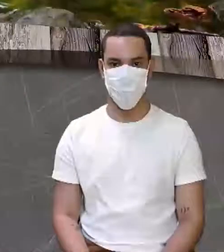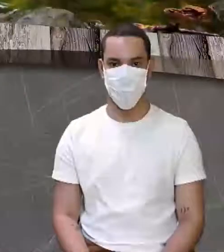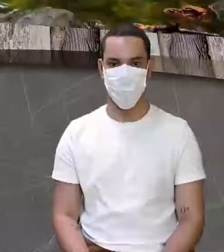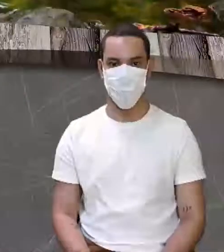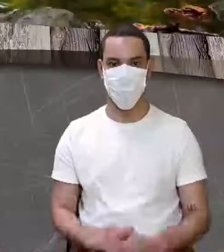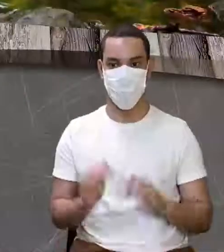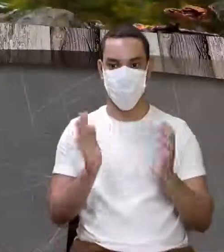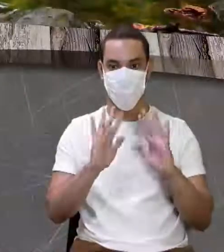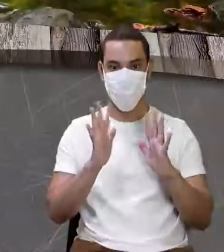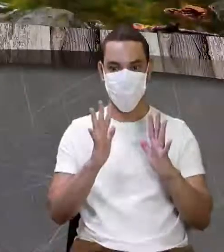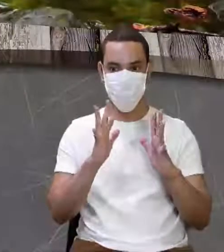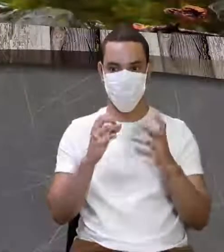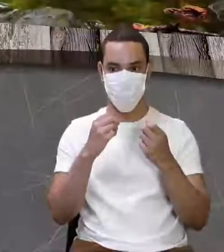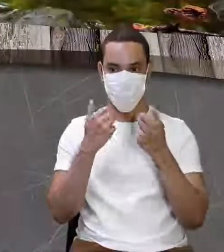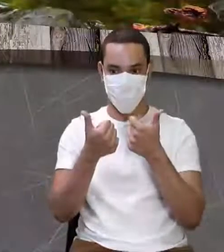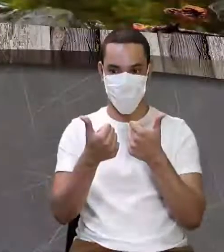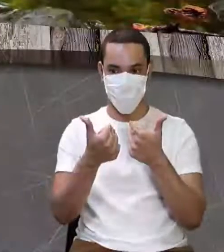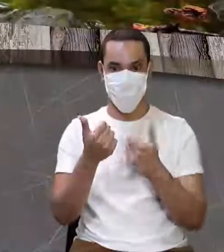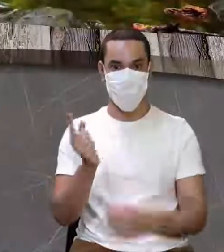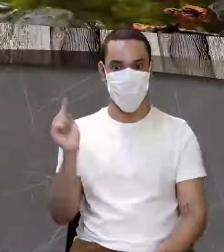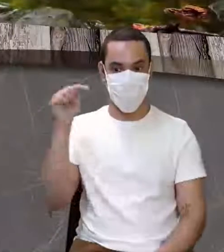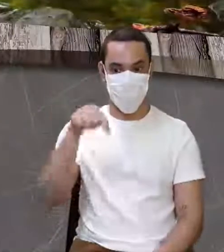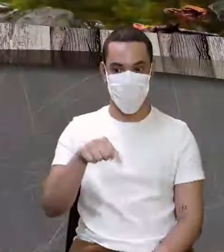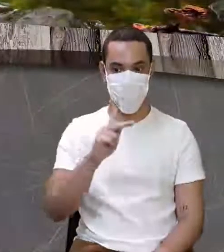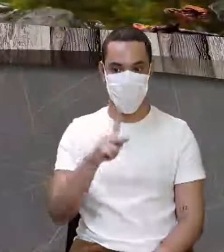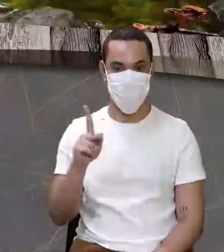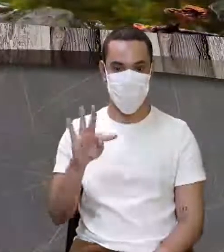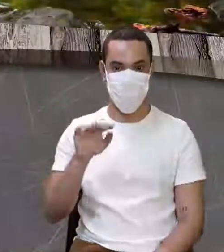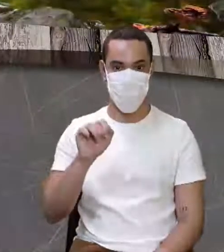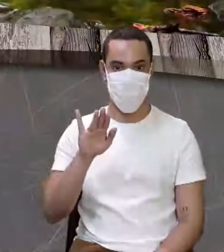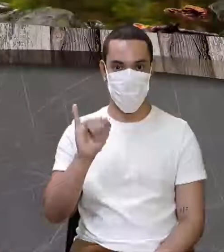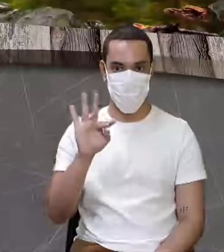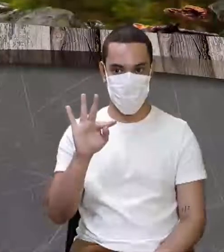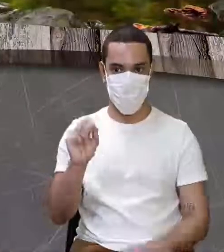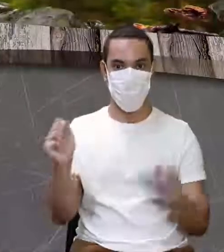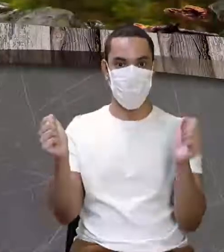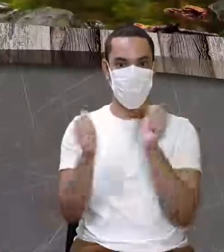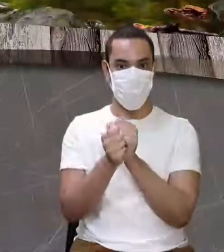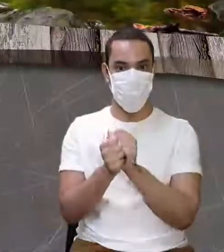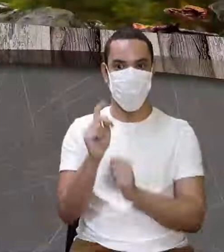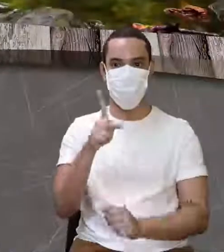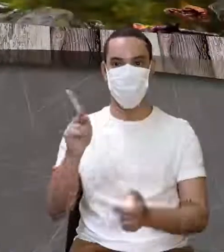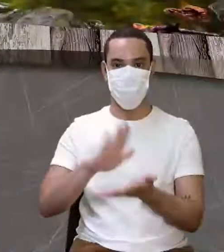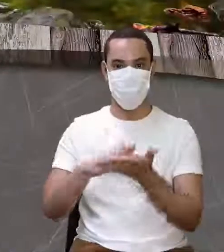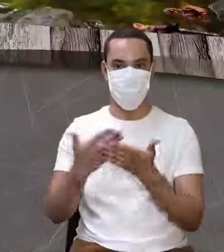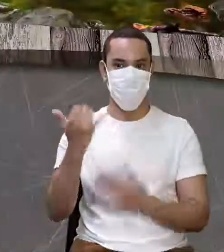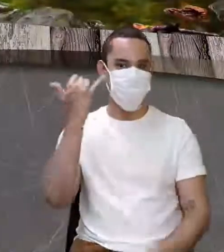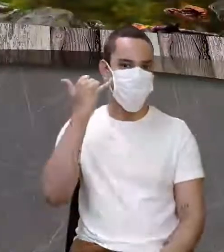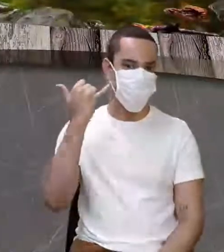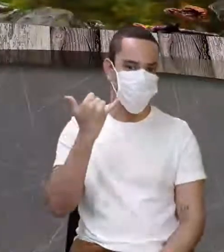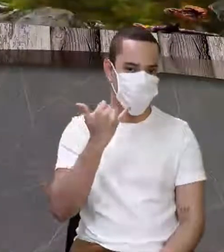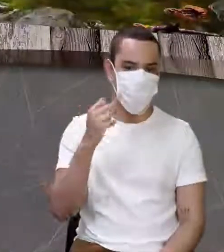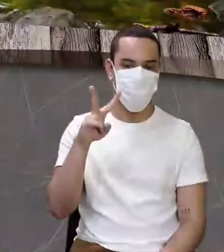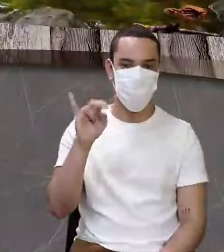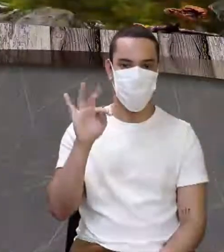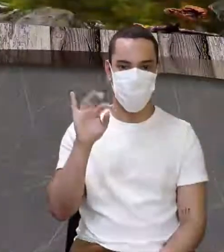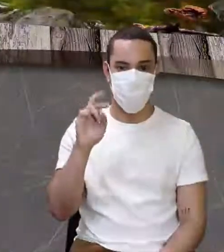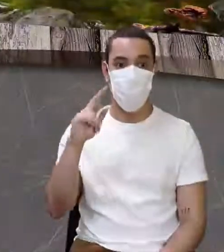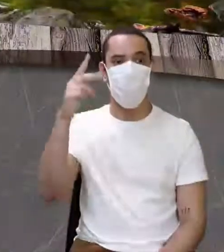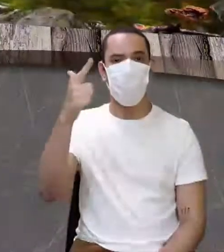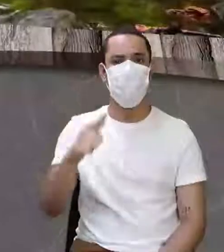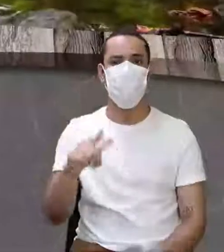Fala, galera! Estamos aqui, Prof. Tabita, juntamente com o Prof. Vitor, tá bom? Para mais